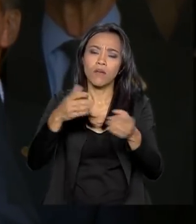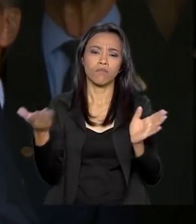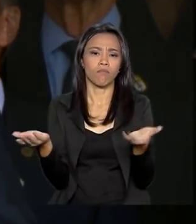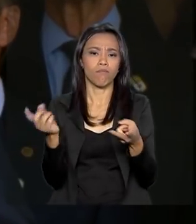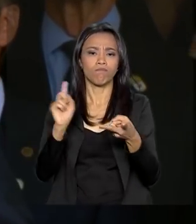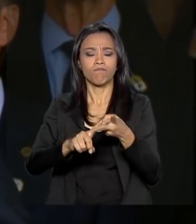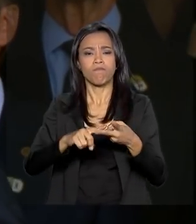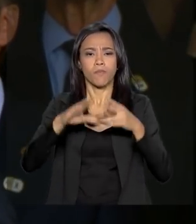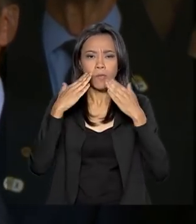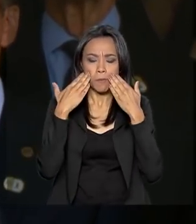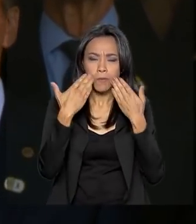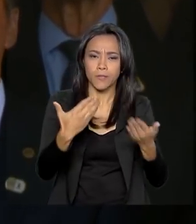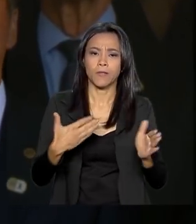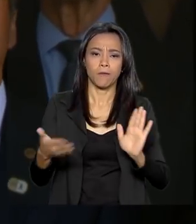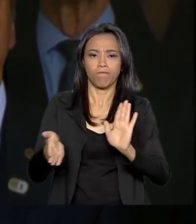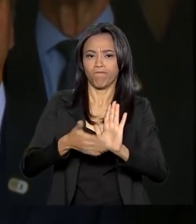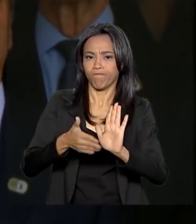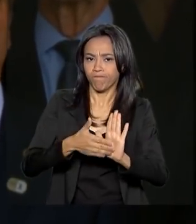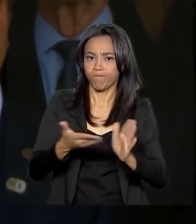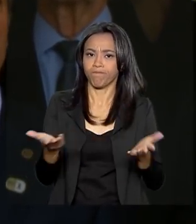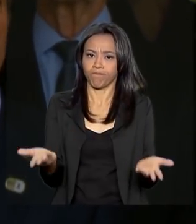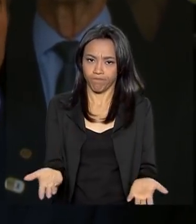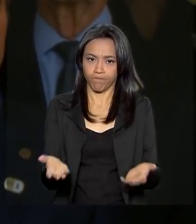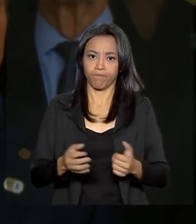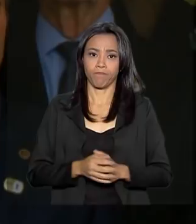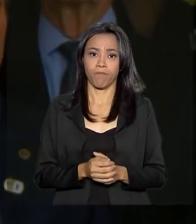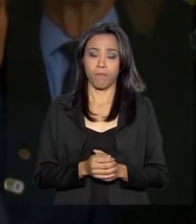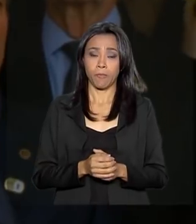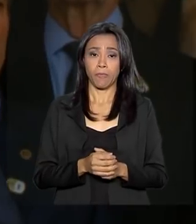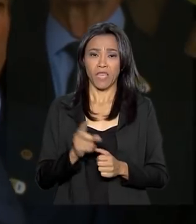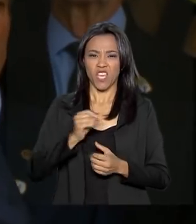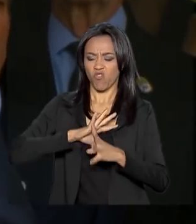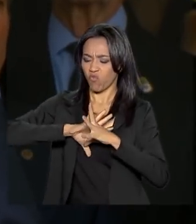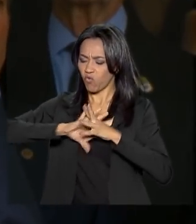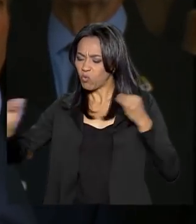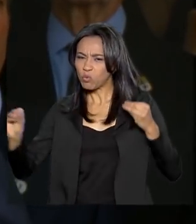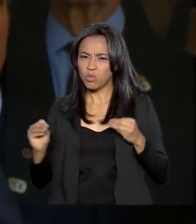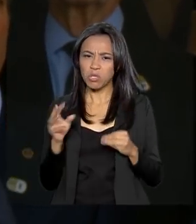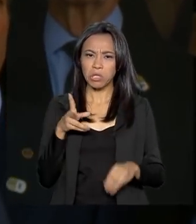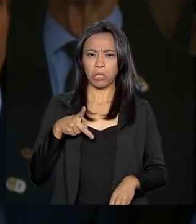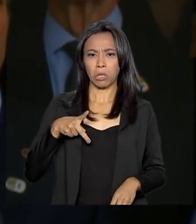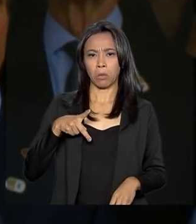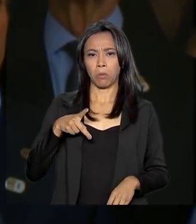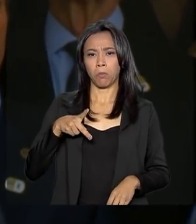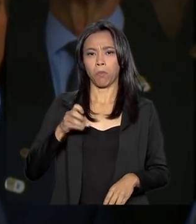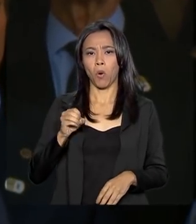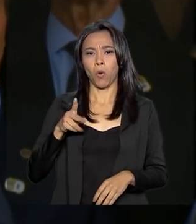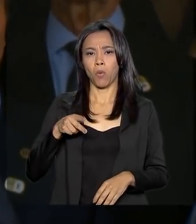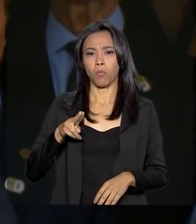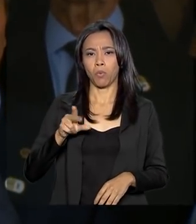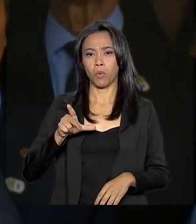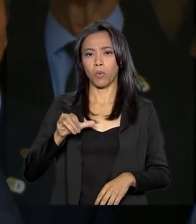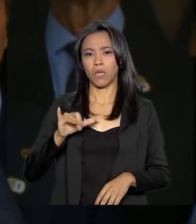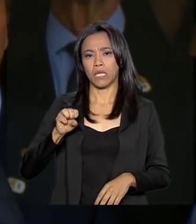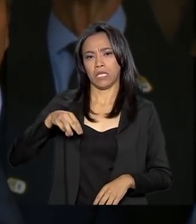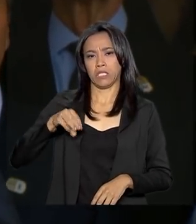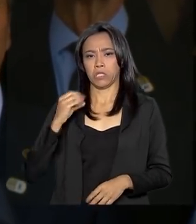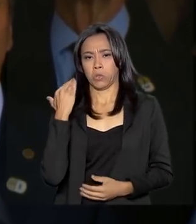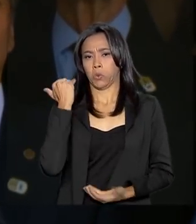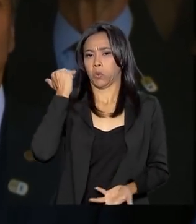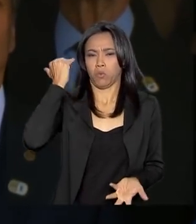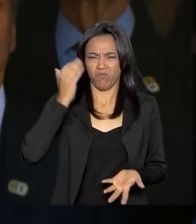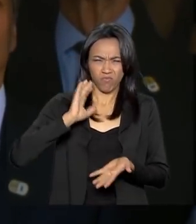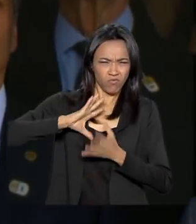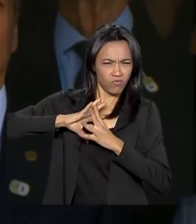proposições que fujam do populismo, que estimulem a